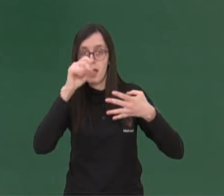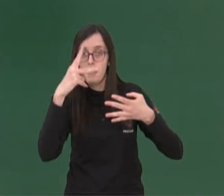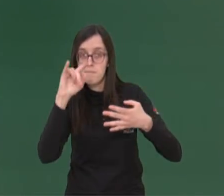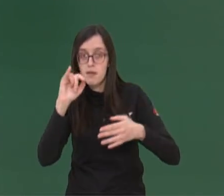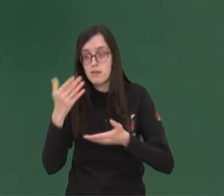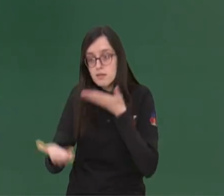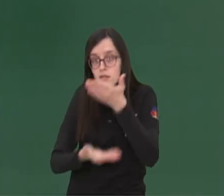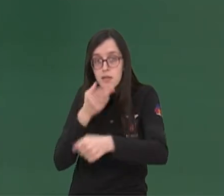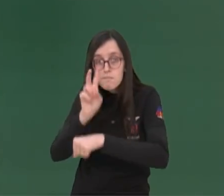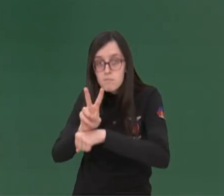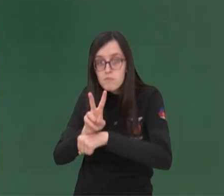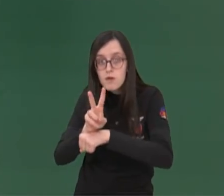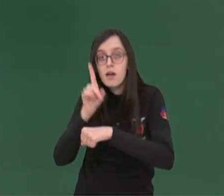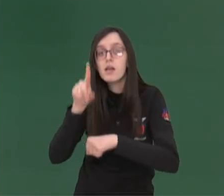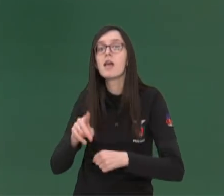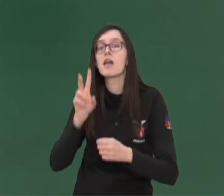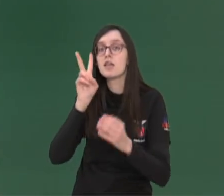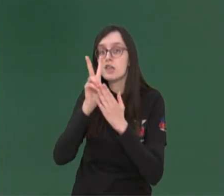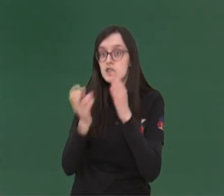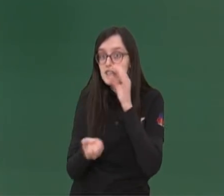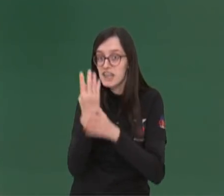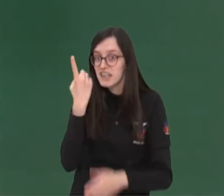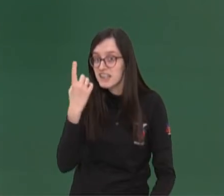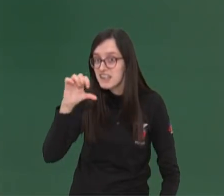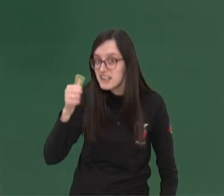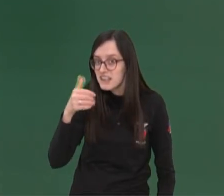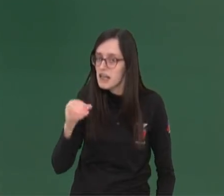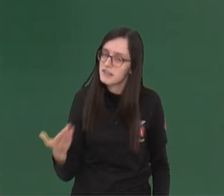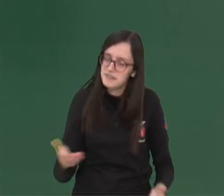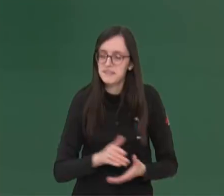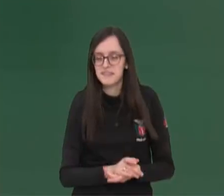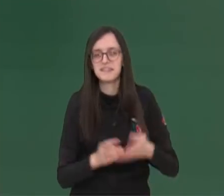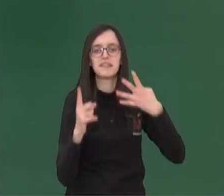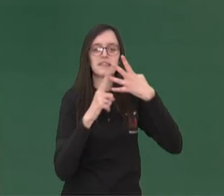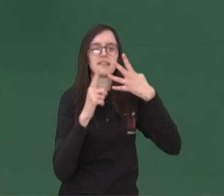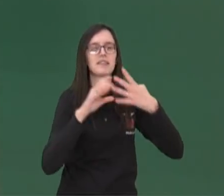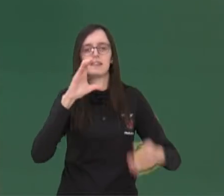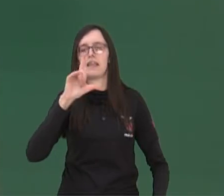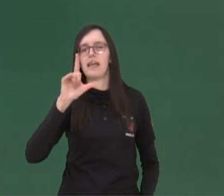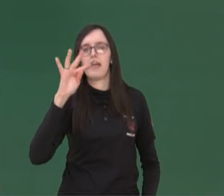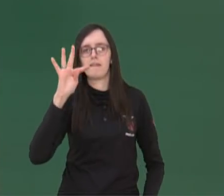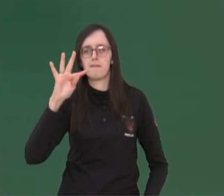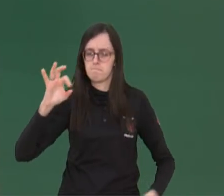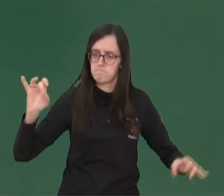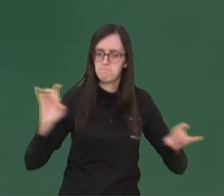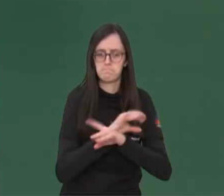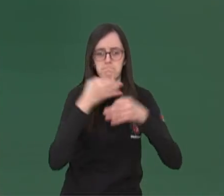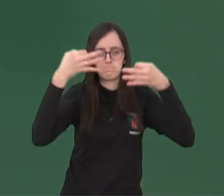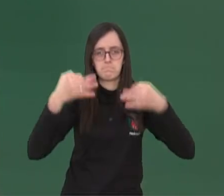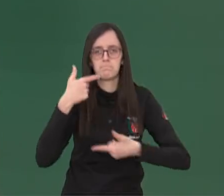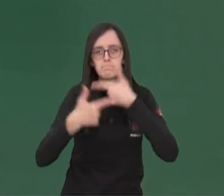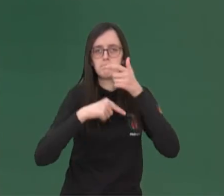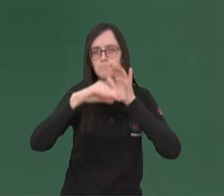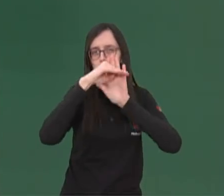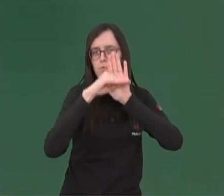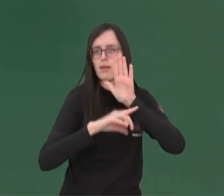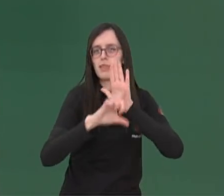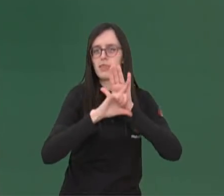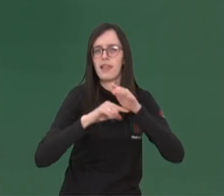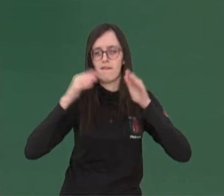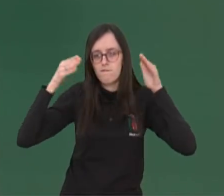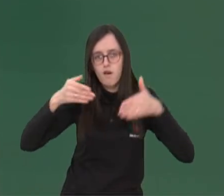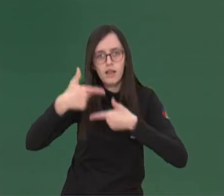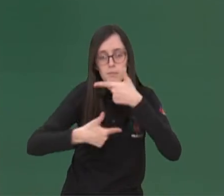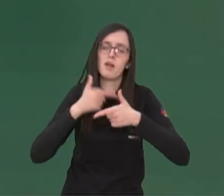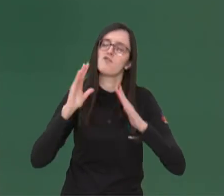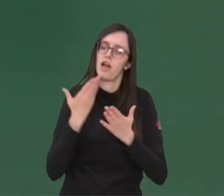Proteção aos Índios, que foi criado em 1910, olha aí. CLT, Consolidação das Leis Trabalhistas. Tivemos aula já